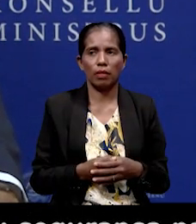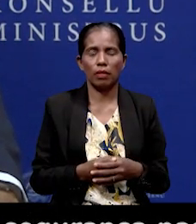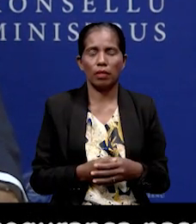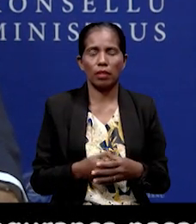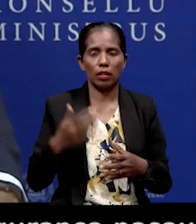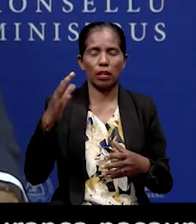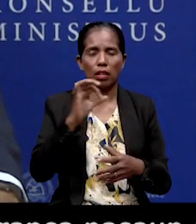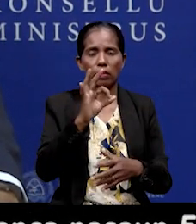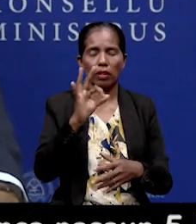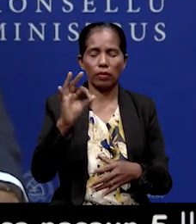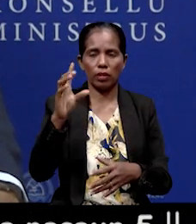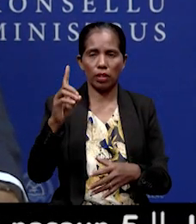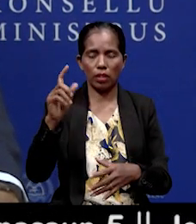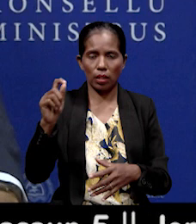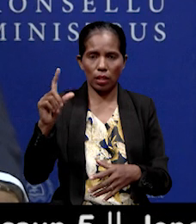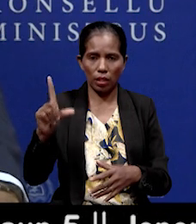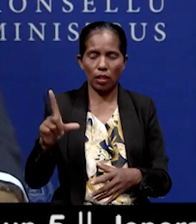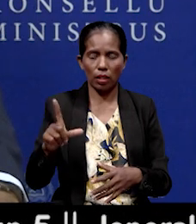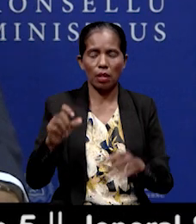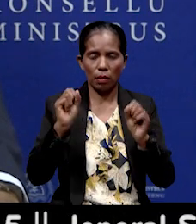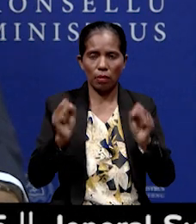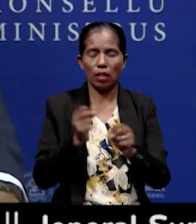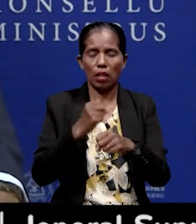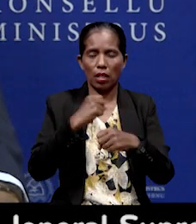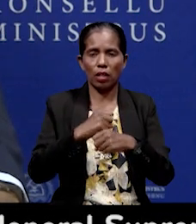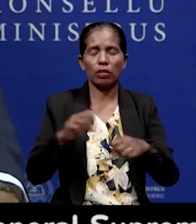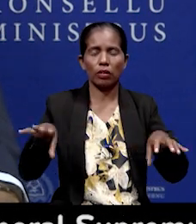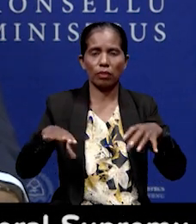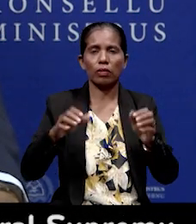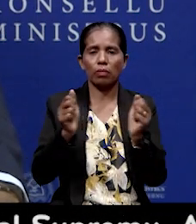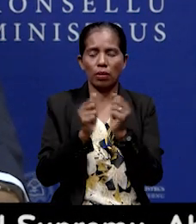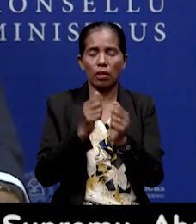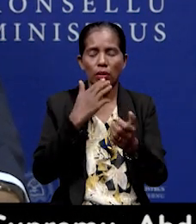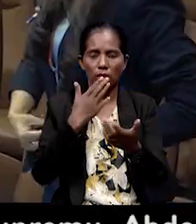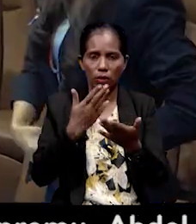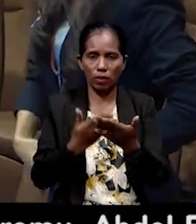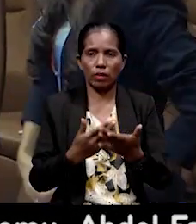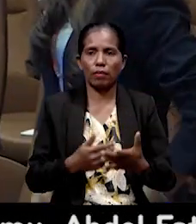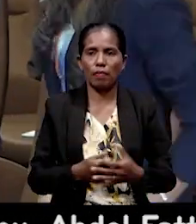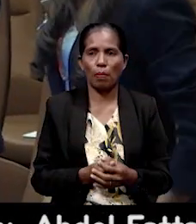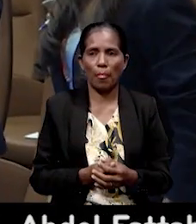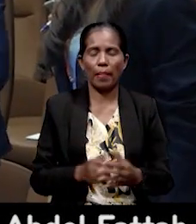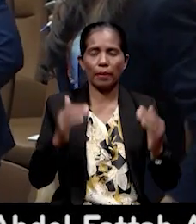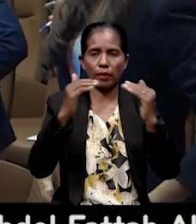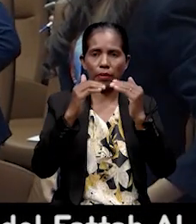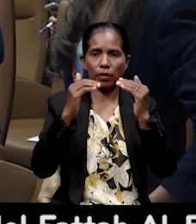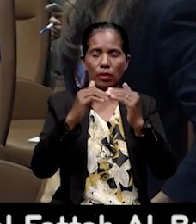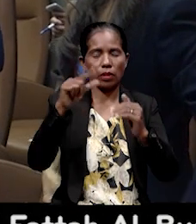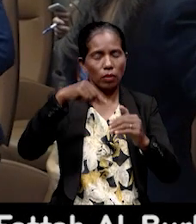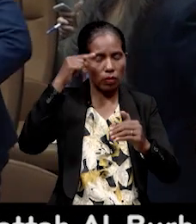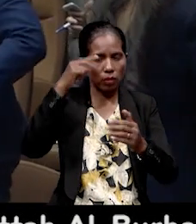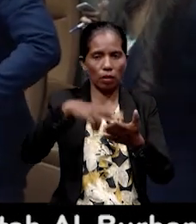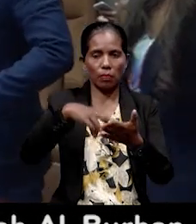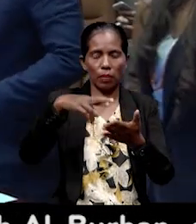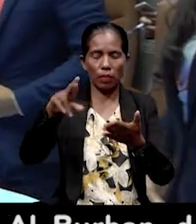FFDTL nelaran mos bele halo serviço nebe dia kliu no organizar bliu iha reunião ne mos governo aprova